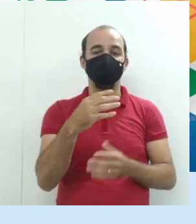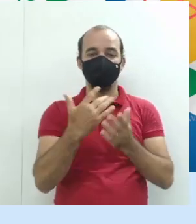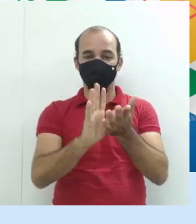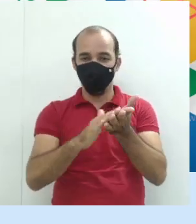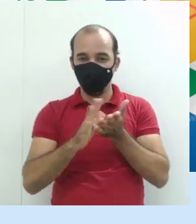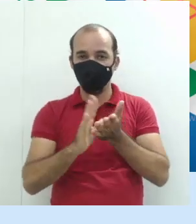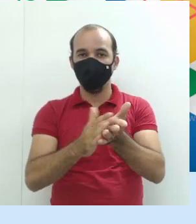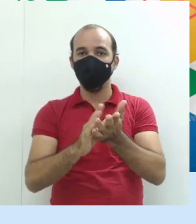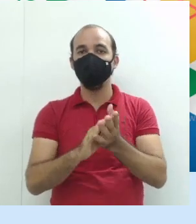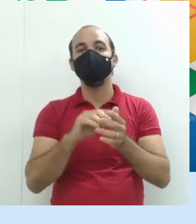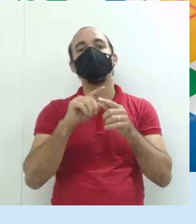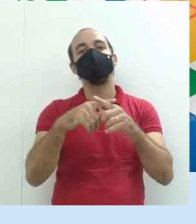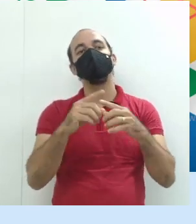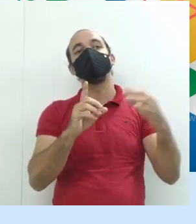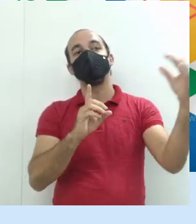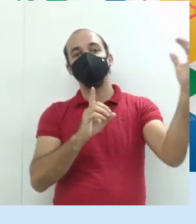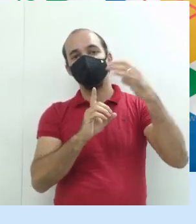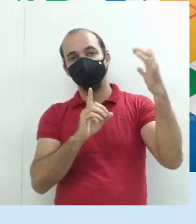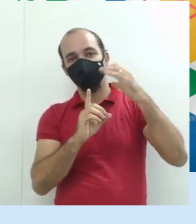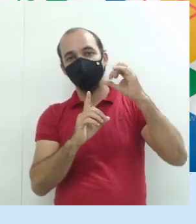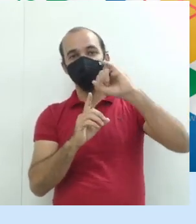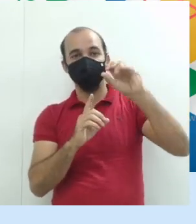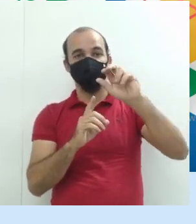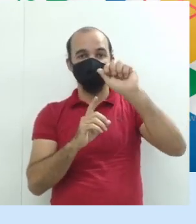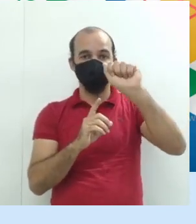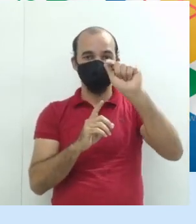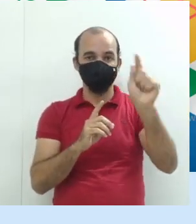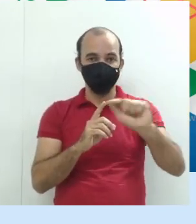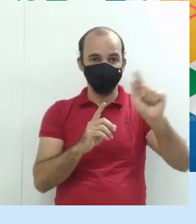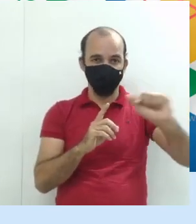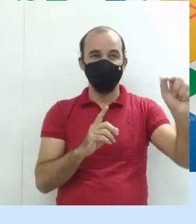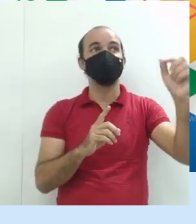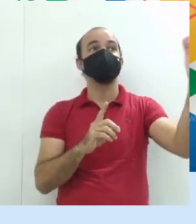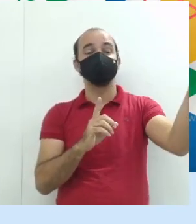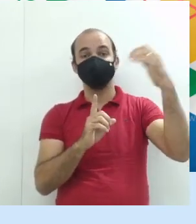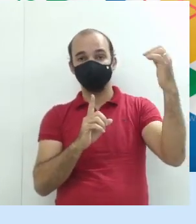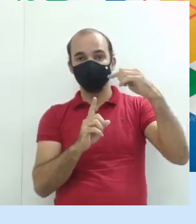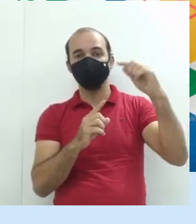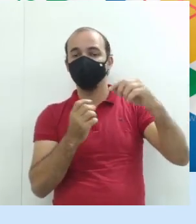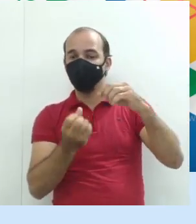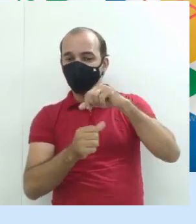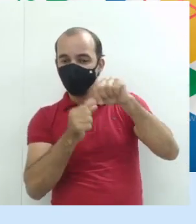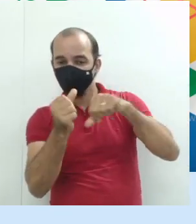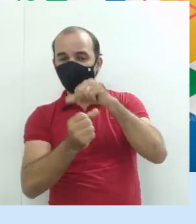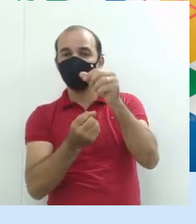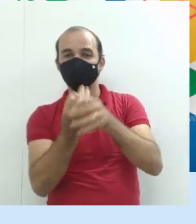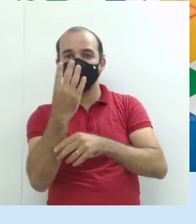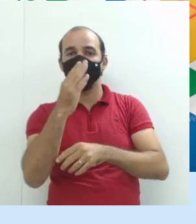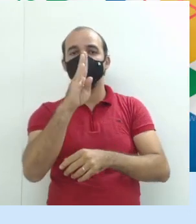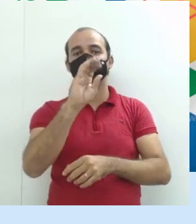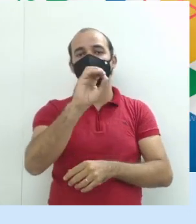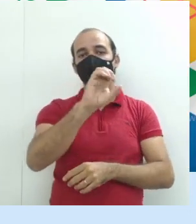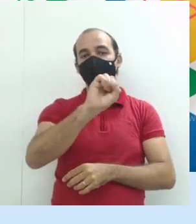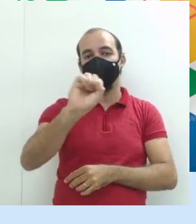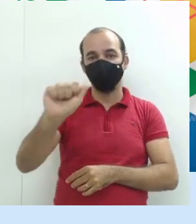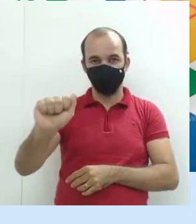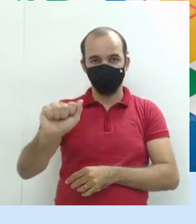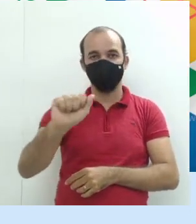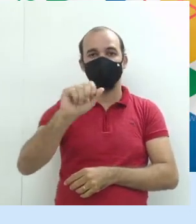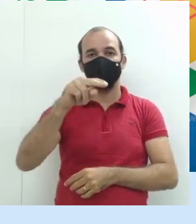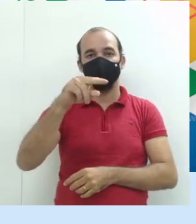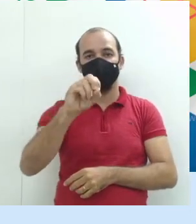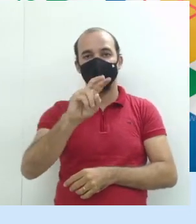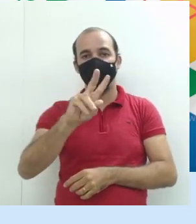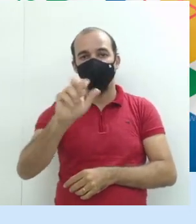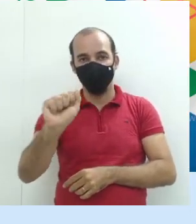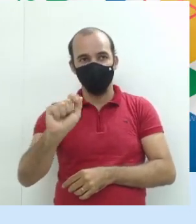jazz americano aparecendo, influenciando outros ritmos aqui no Brasil. Então, a bossa nova, criada por músicos da